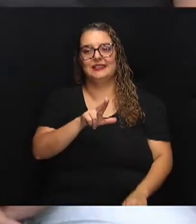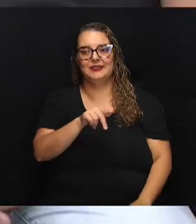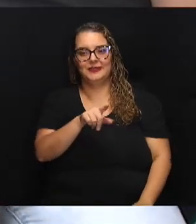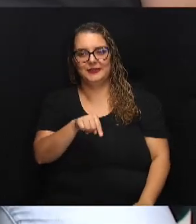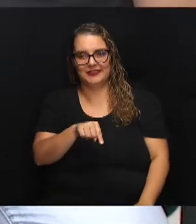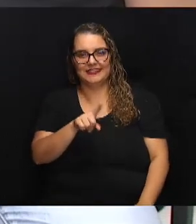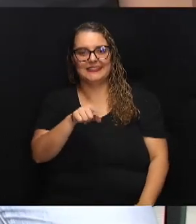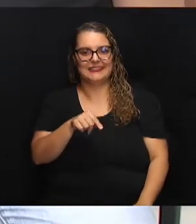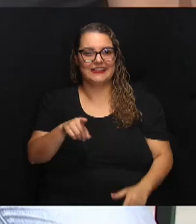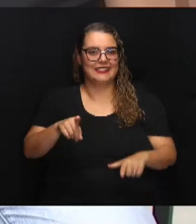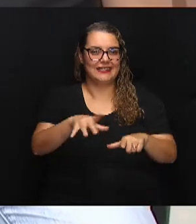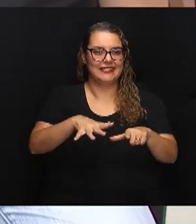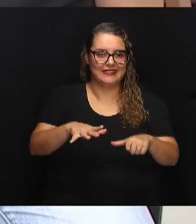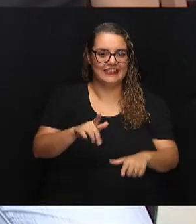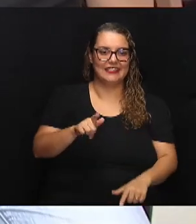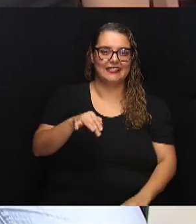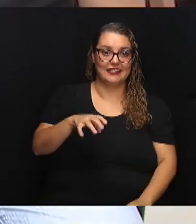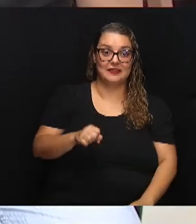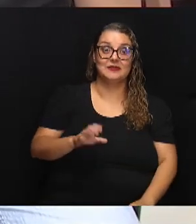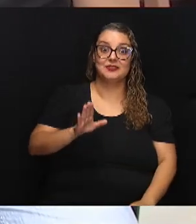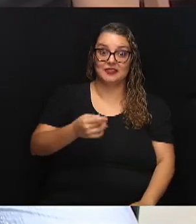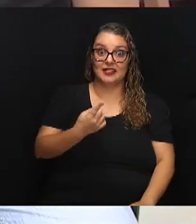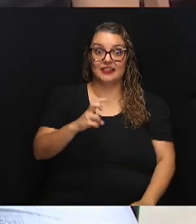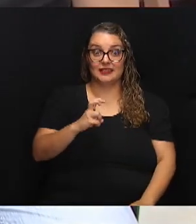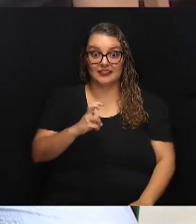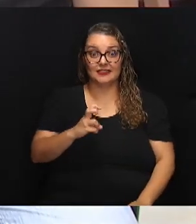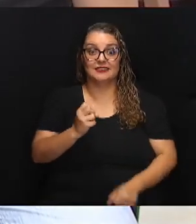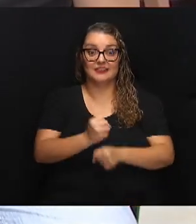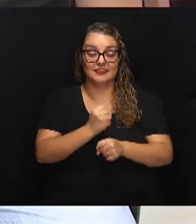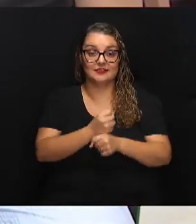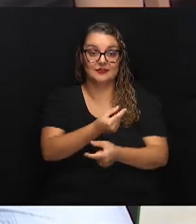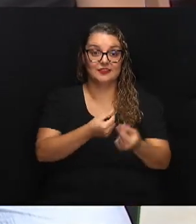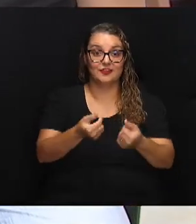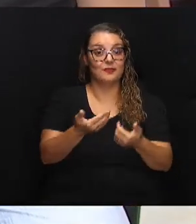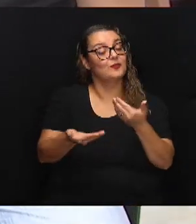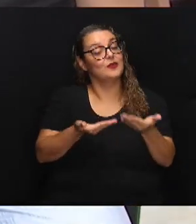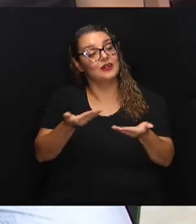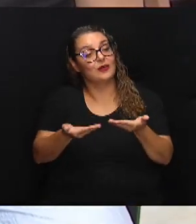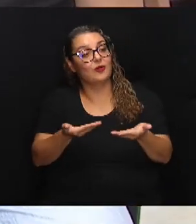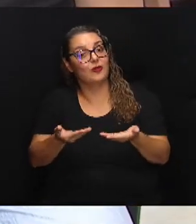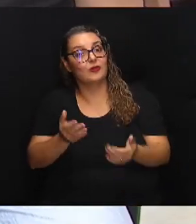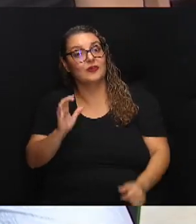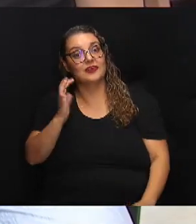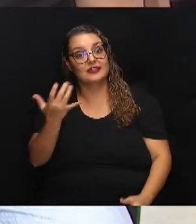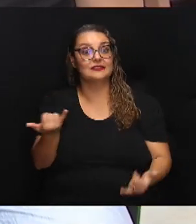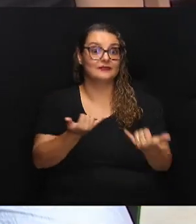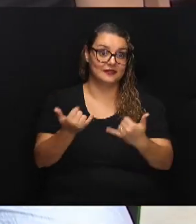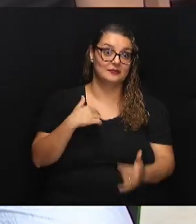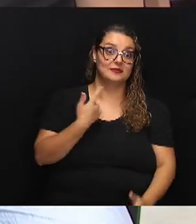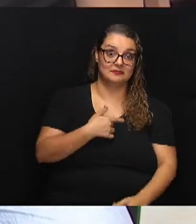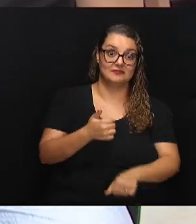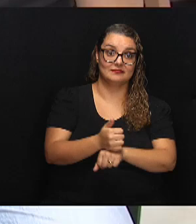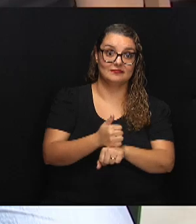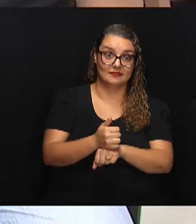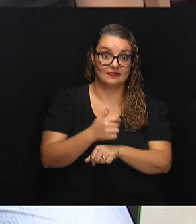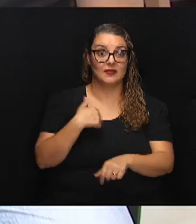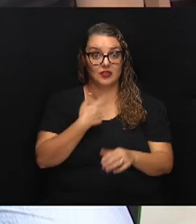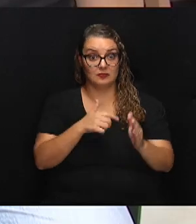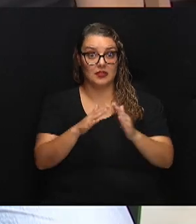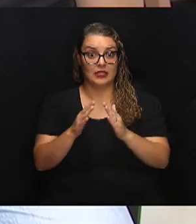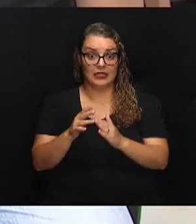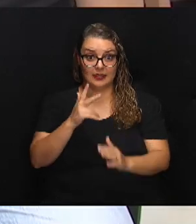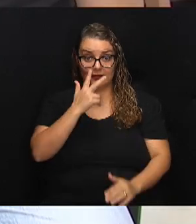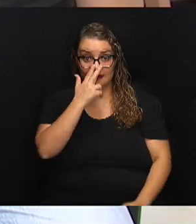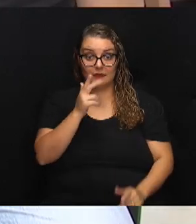que é design de games já há 15 anos no mercado e vai contar pra gente como é que funciona essa profissão que pra gente de casa parece ser